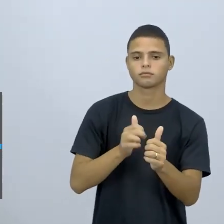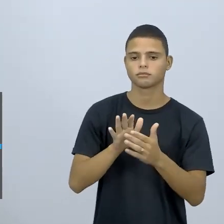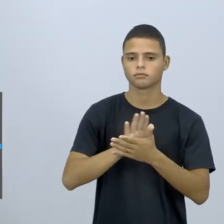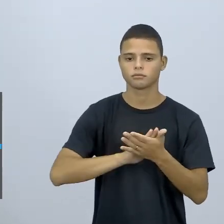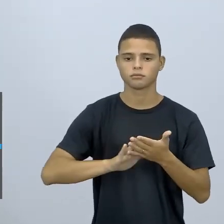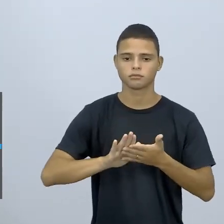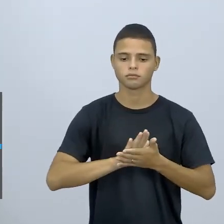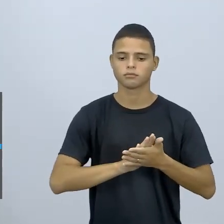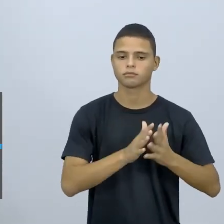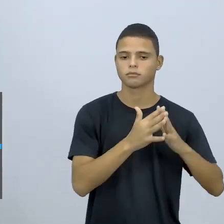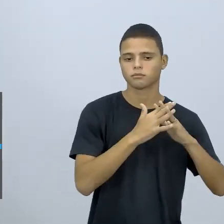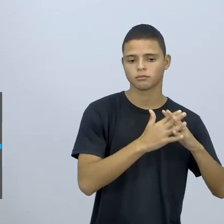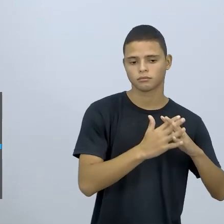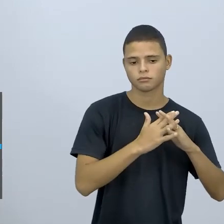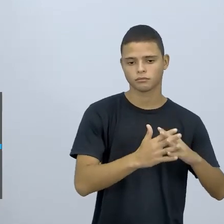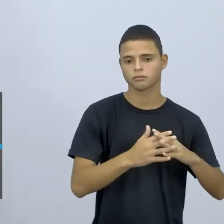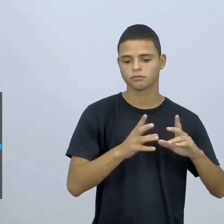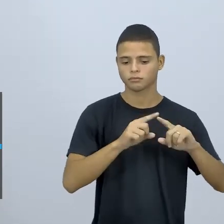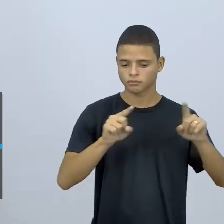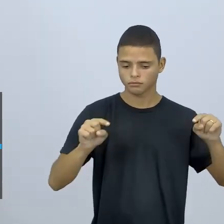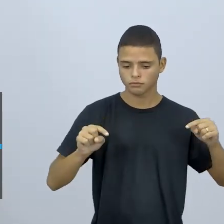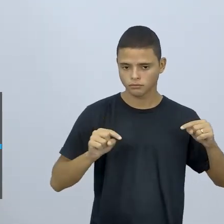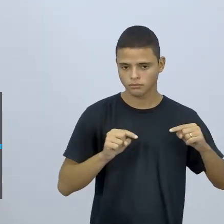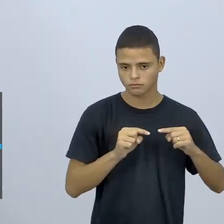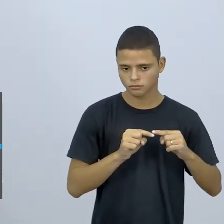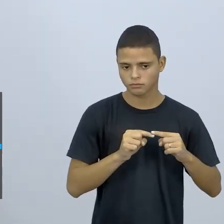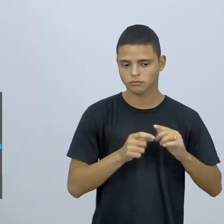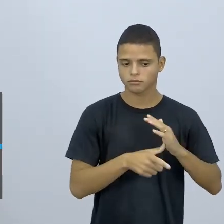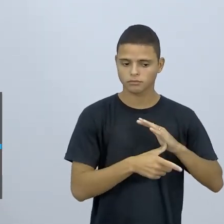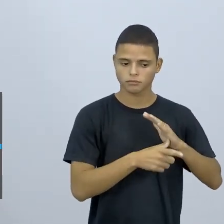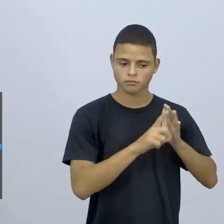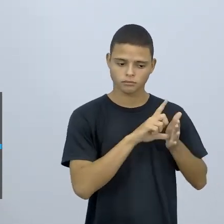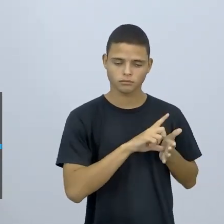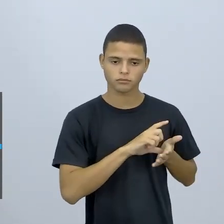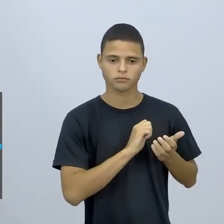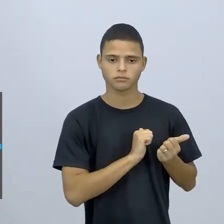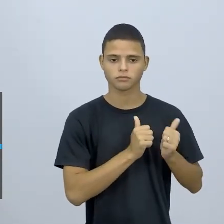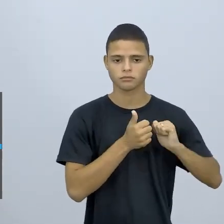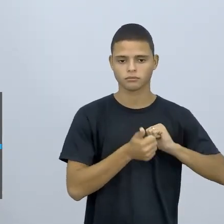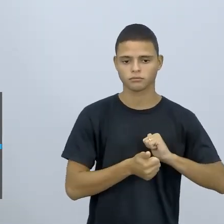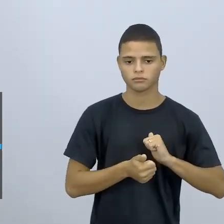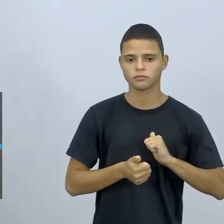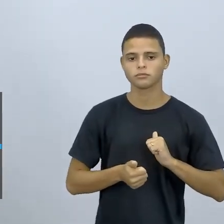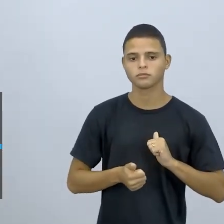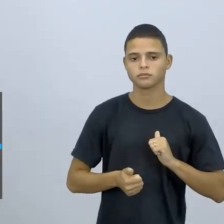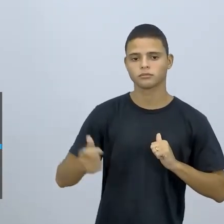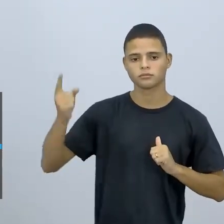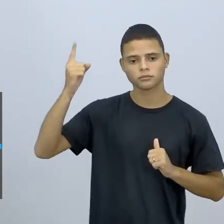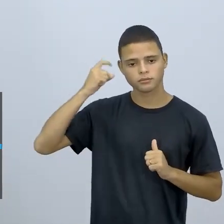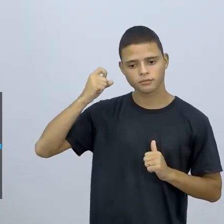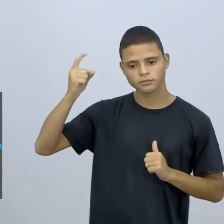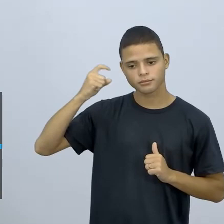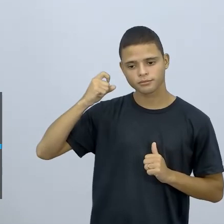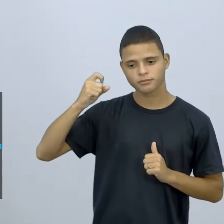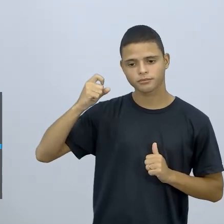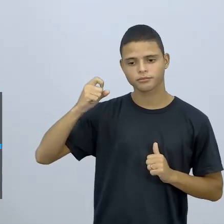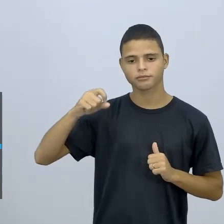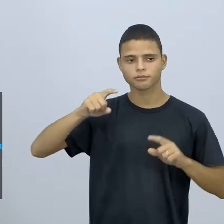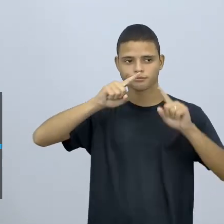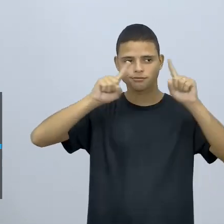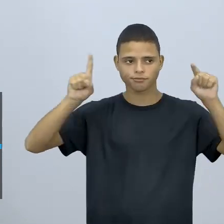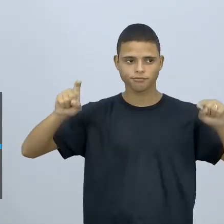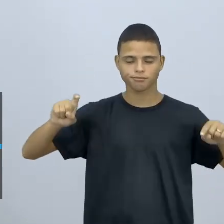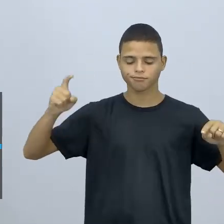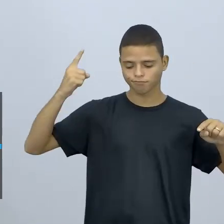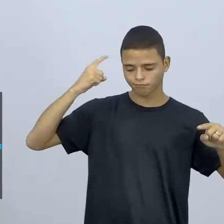Então na quadra, antes do jogo propriamente dito, nós fizemos outras atividades, Tânia. Aquela do som na trave, para todo